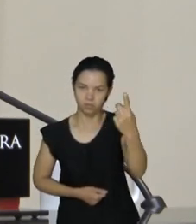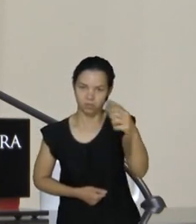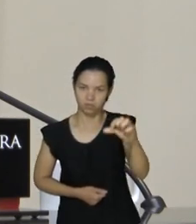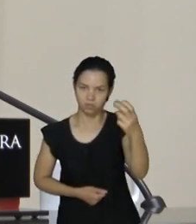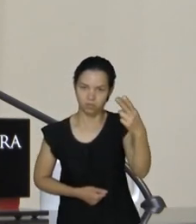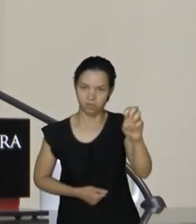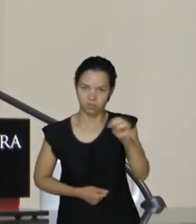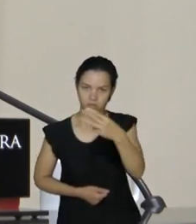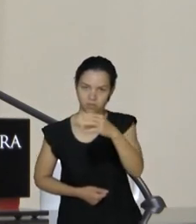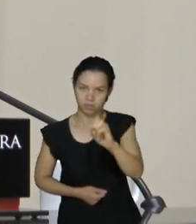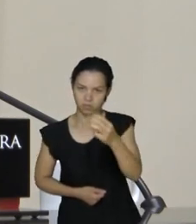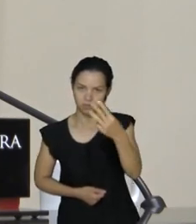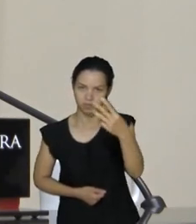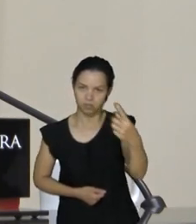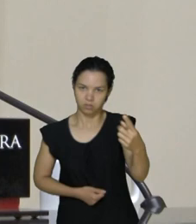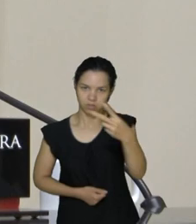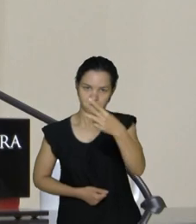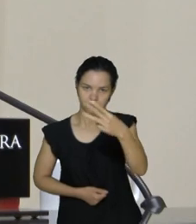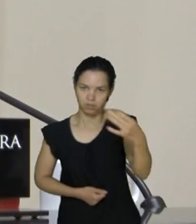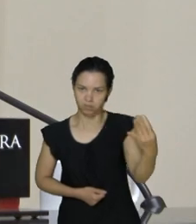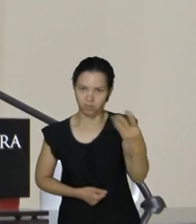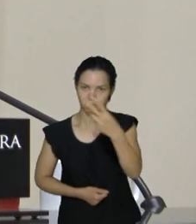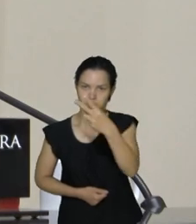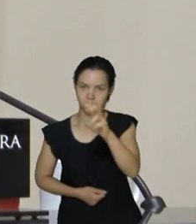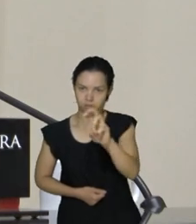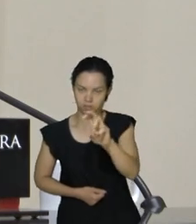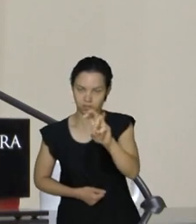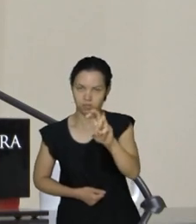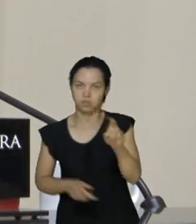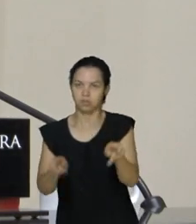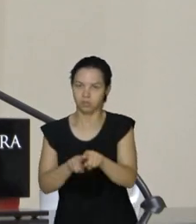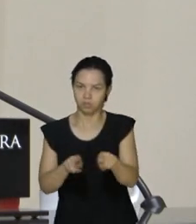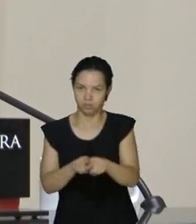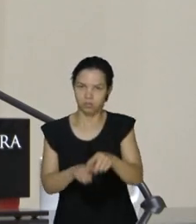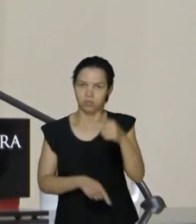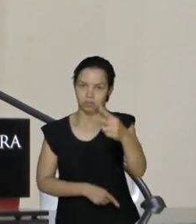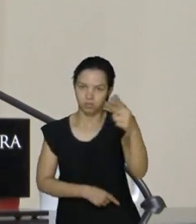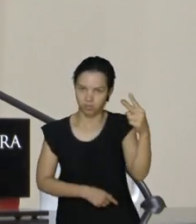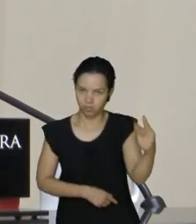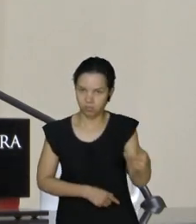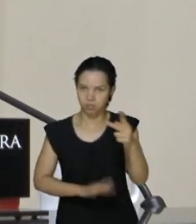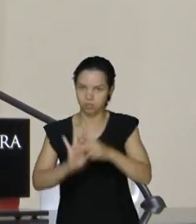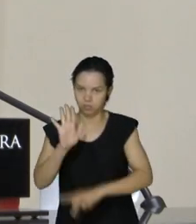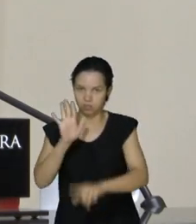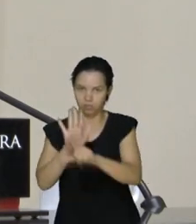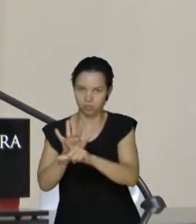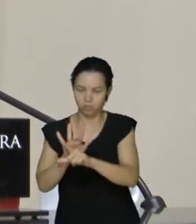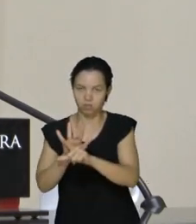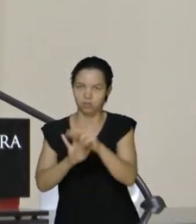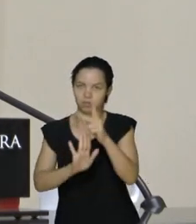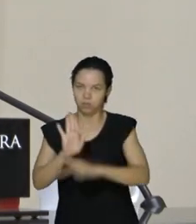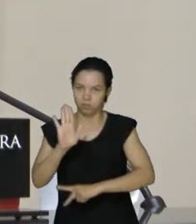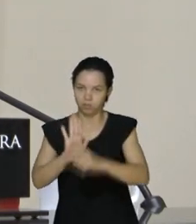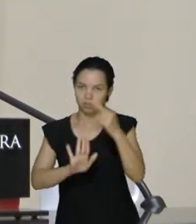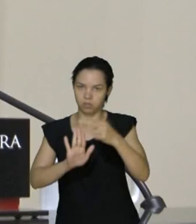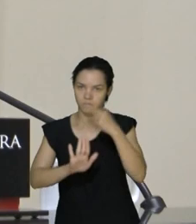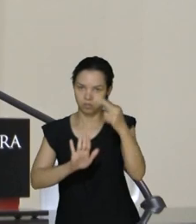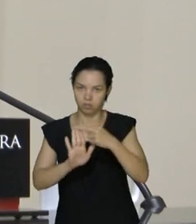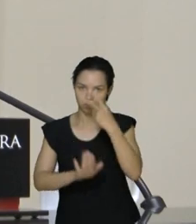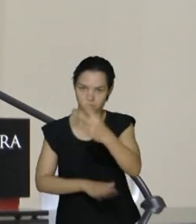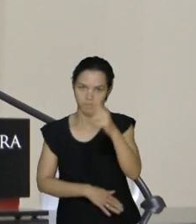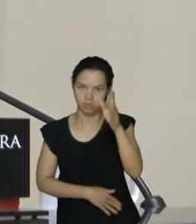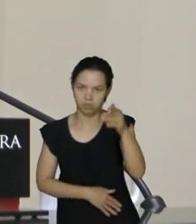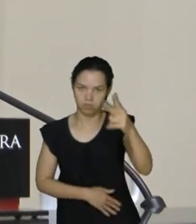31, 34 e 35/2022, bem como o projeto de resolução número